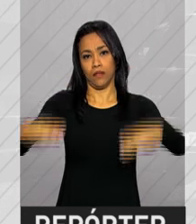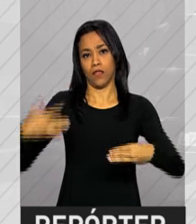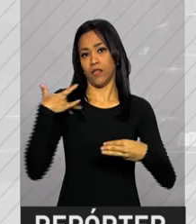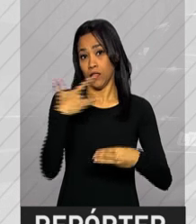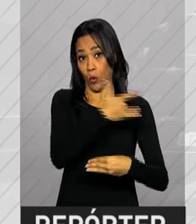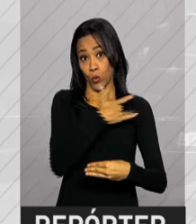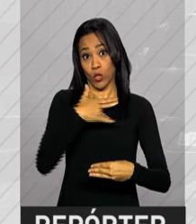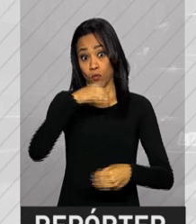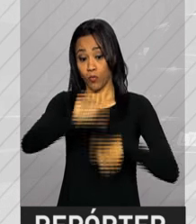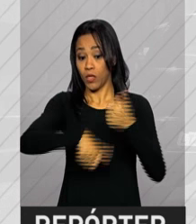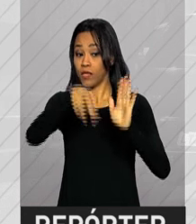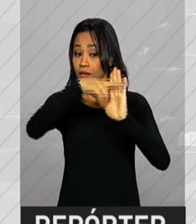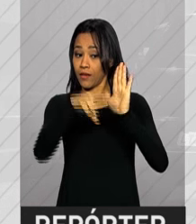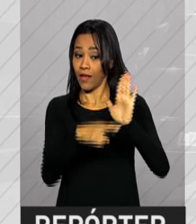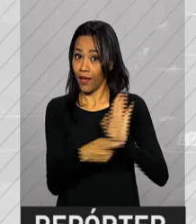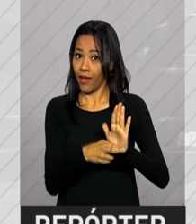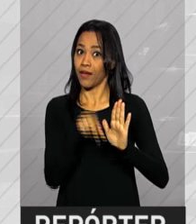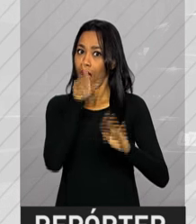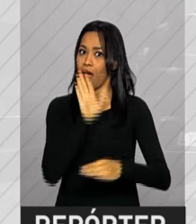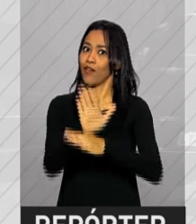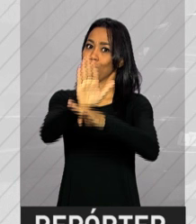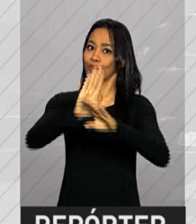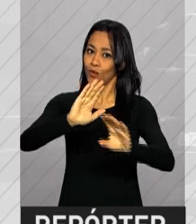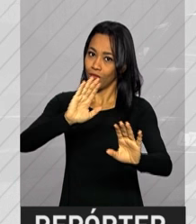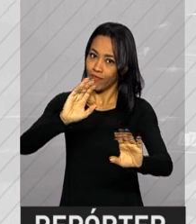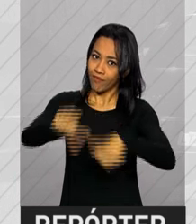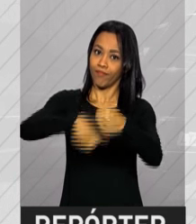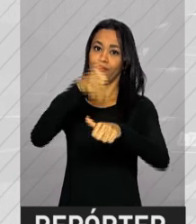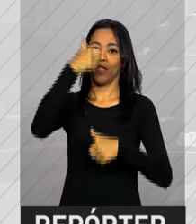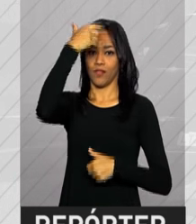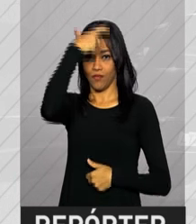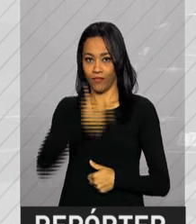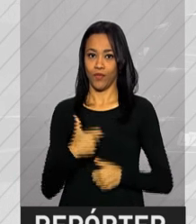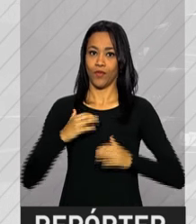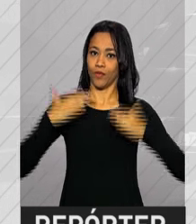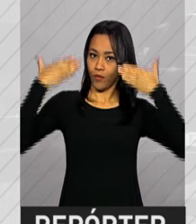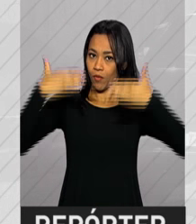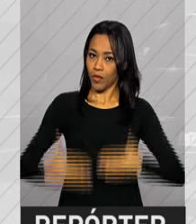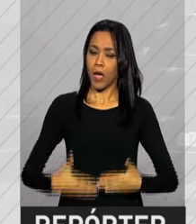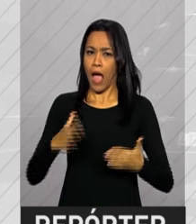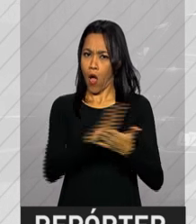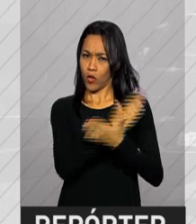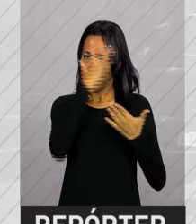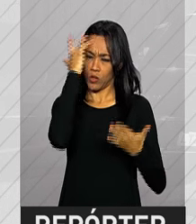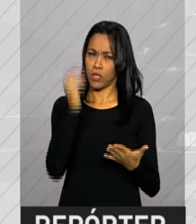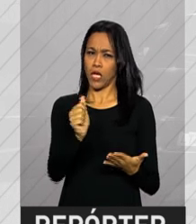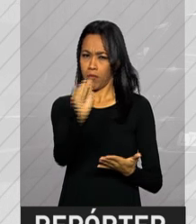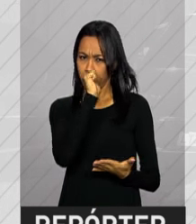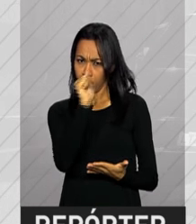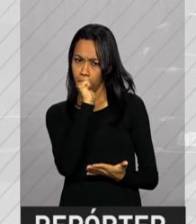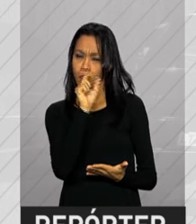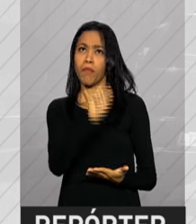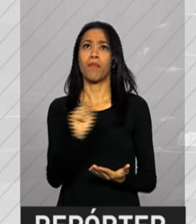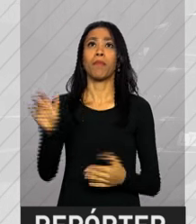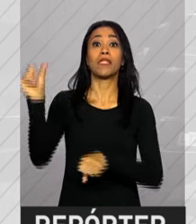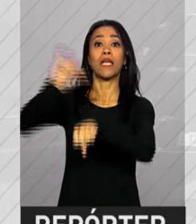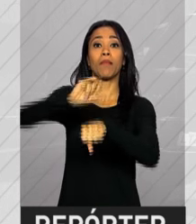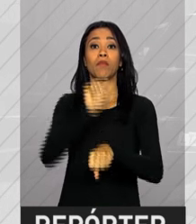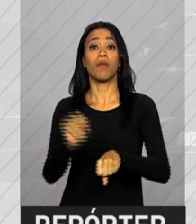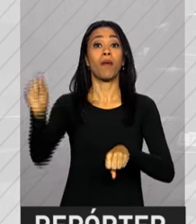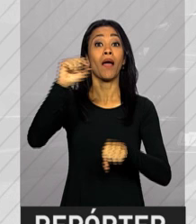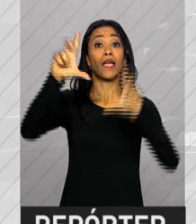mudanças nas regras refletiram nos resultados. O número de motoristas que admitem beber e dirigir nas capitais do país